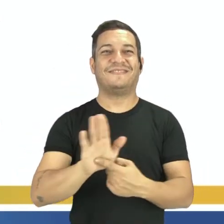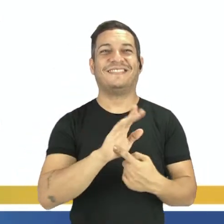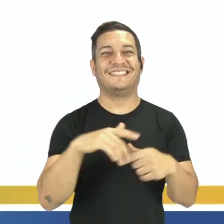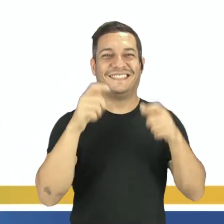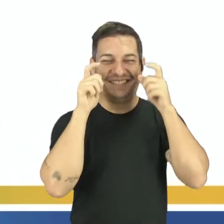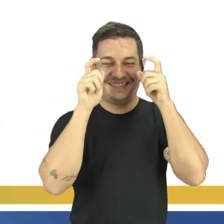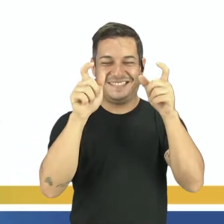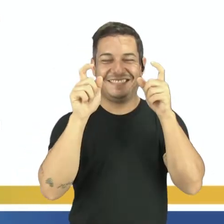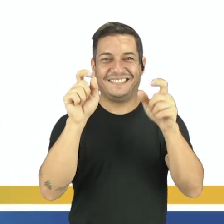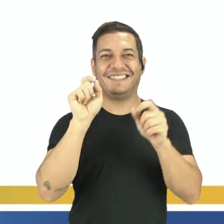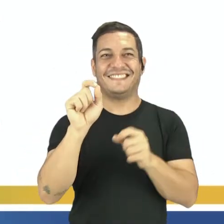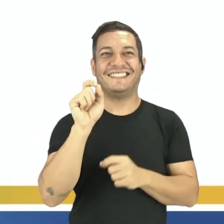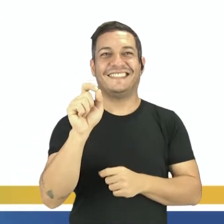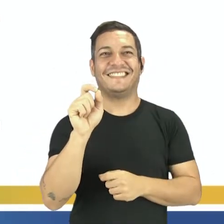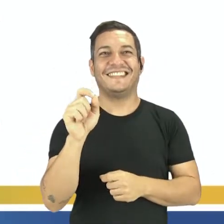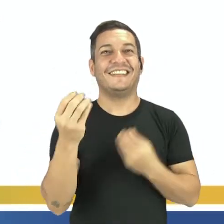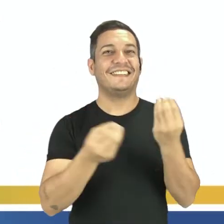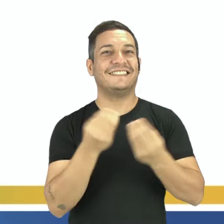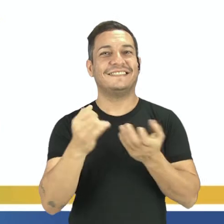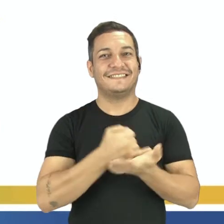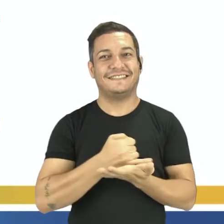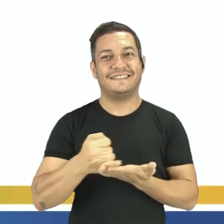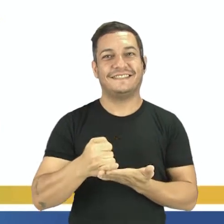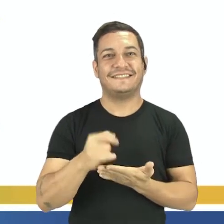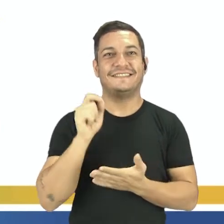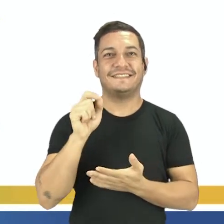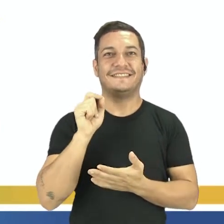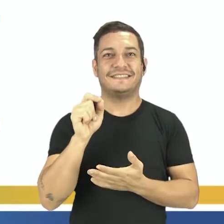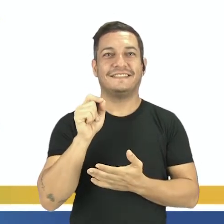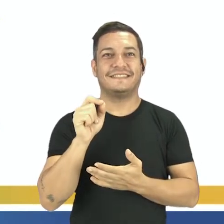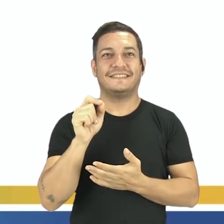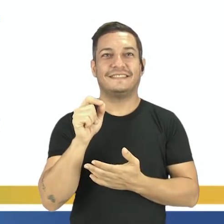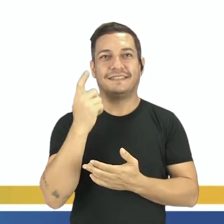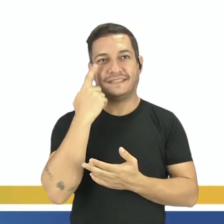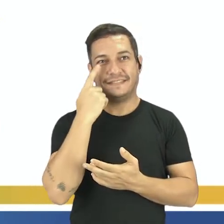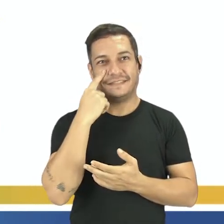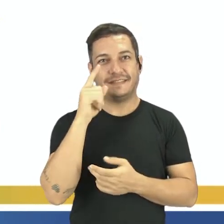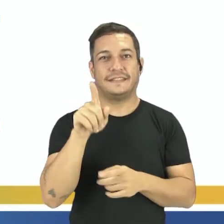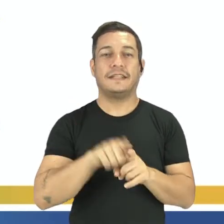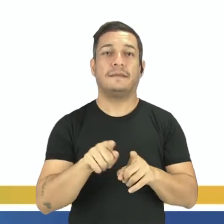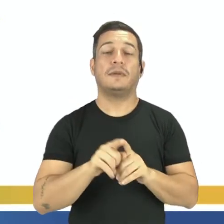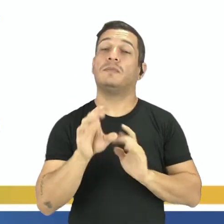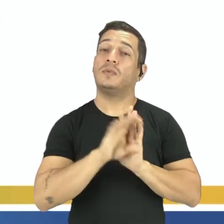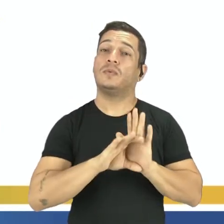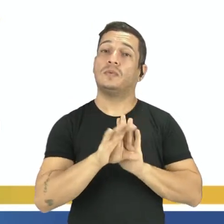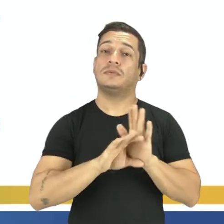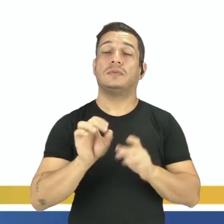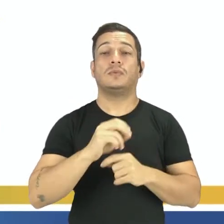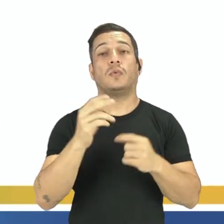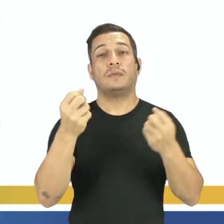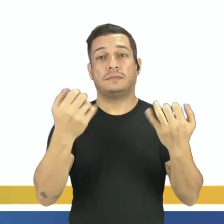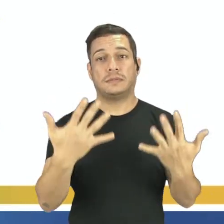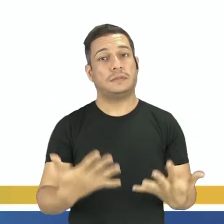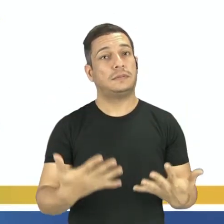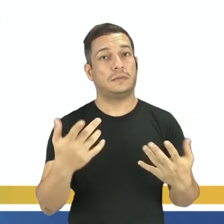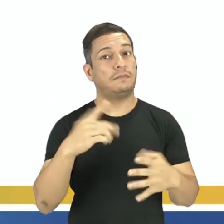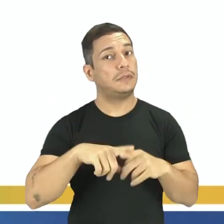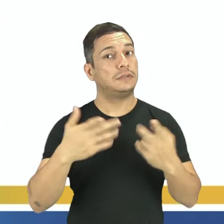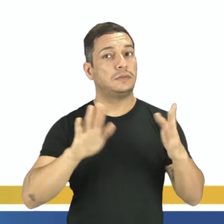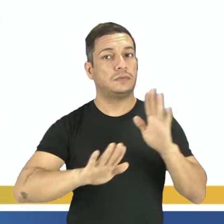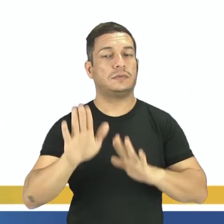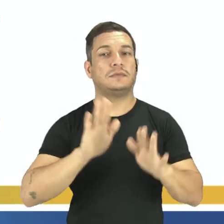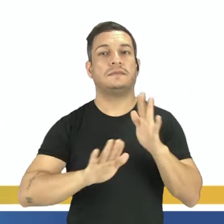a essa forma de introduzir com essas suas características. Também pode ser por um conceito ou uma definição, tá? Mas